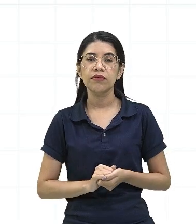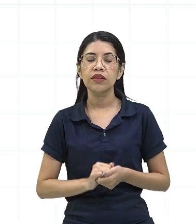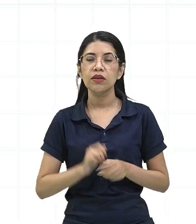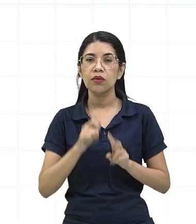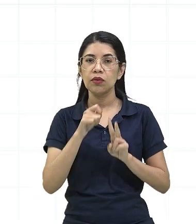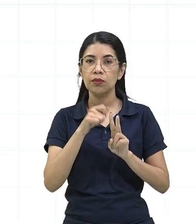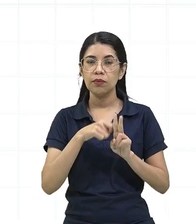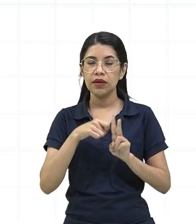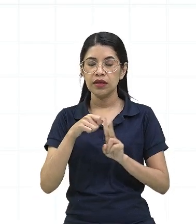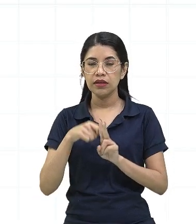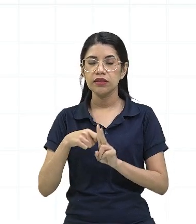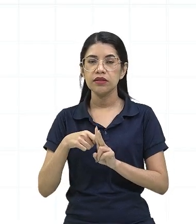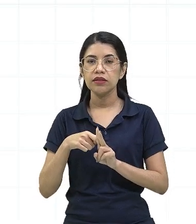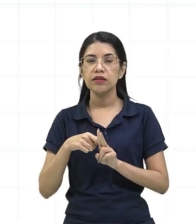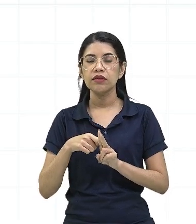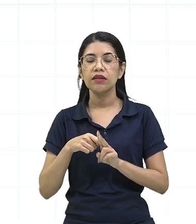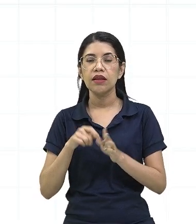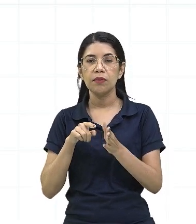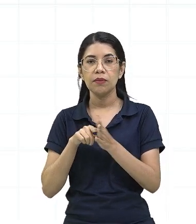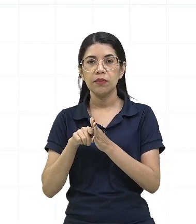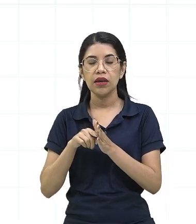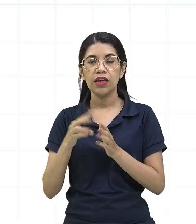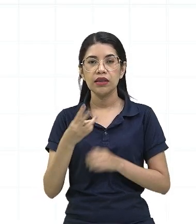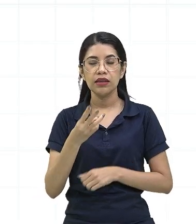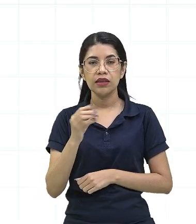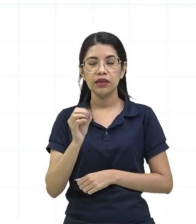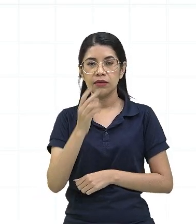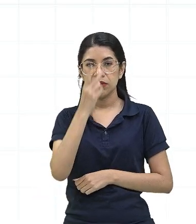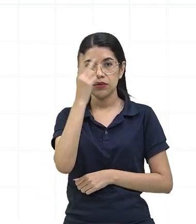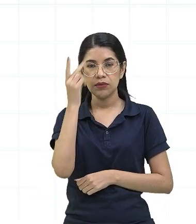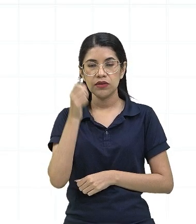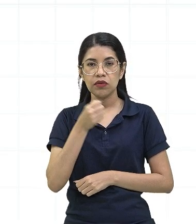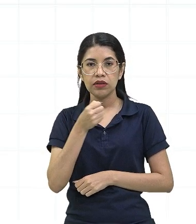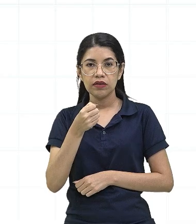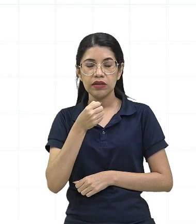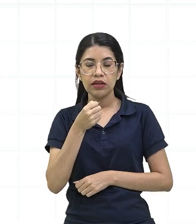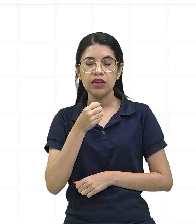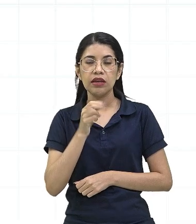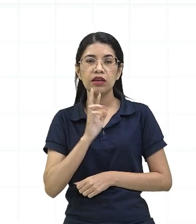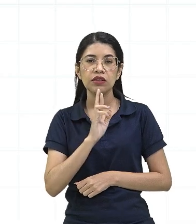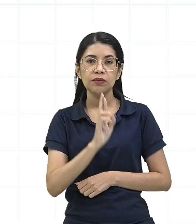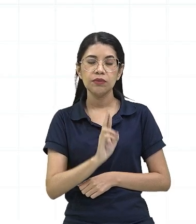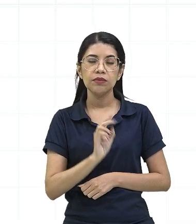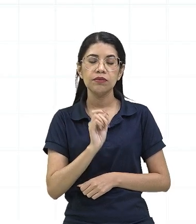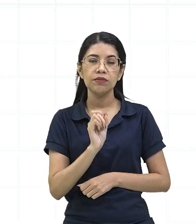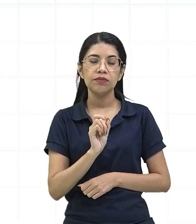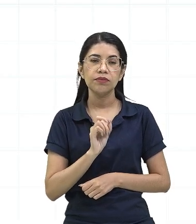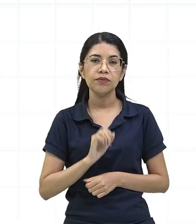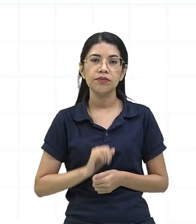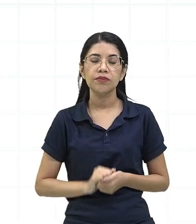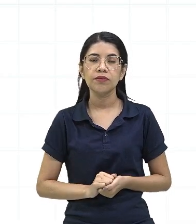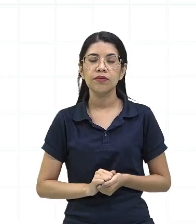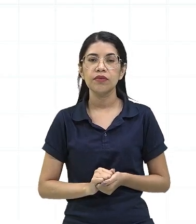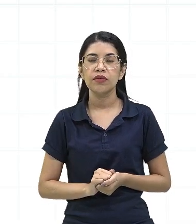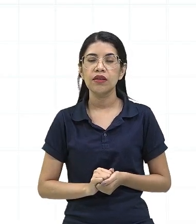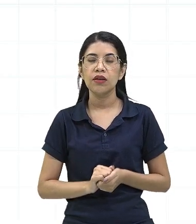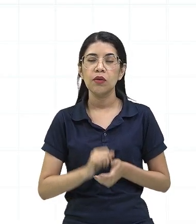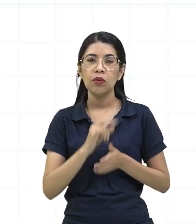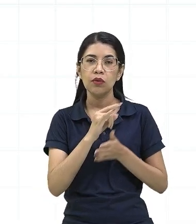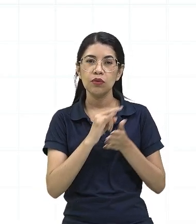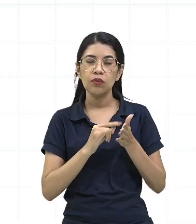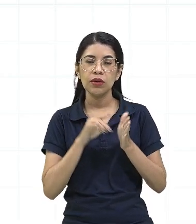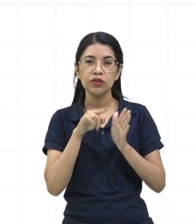janeiro e fevereiro, foram entrevistados 30 pescadores, né, e eles responderam a um questionário